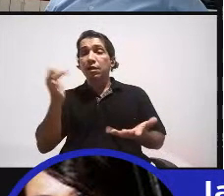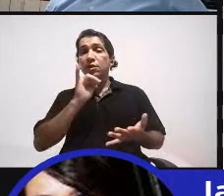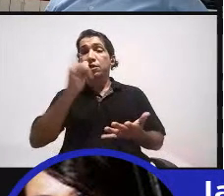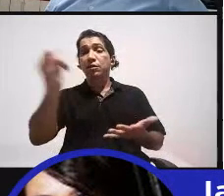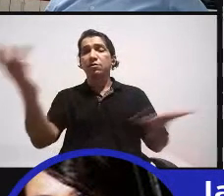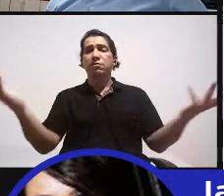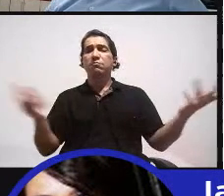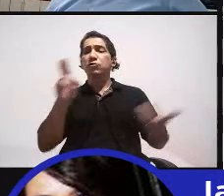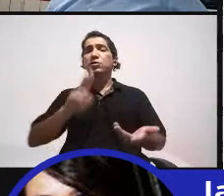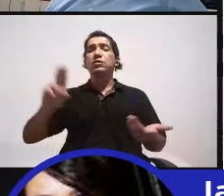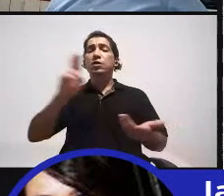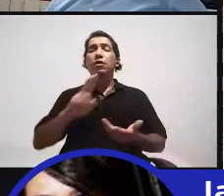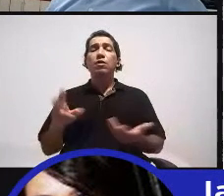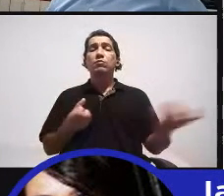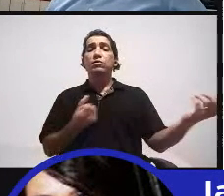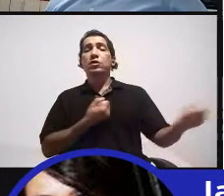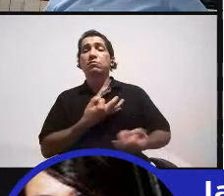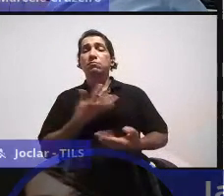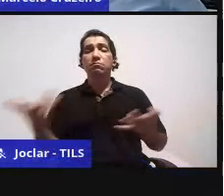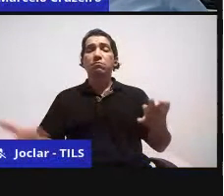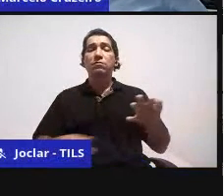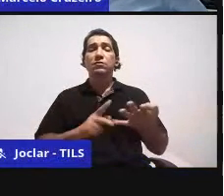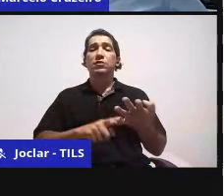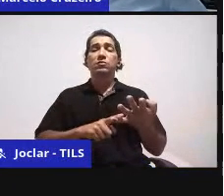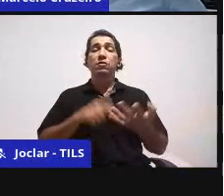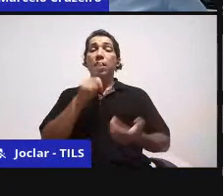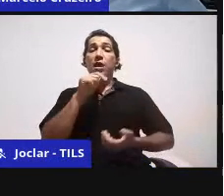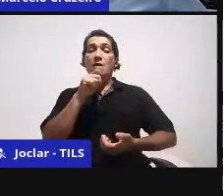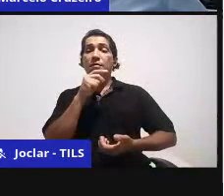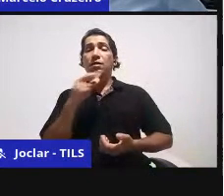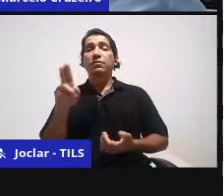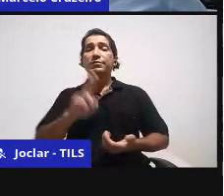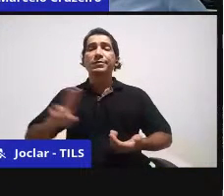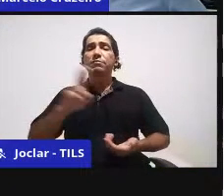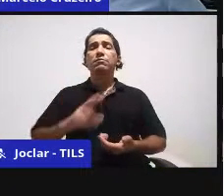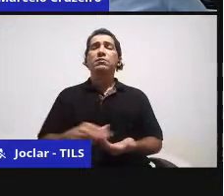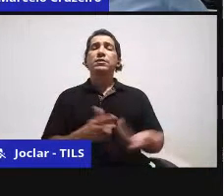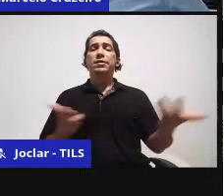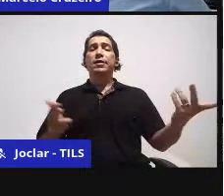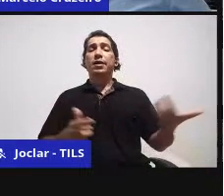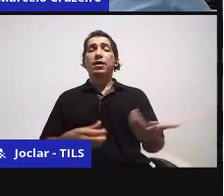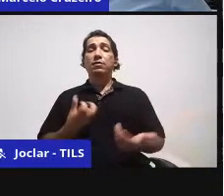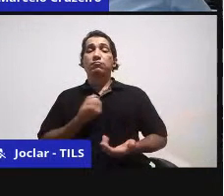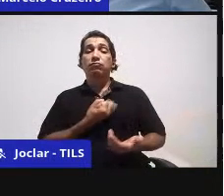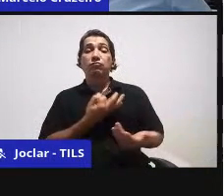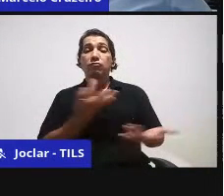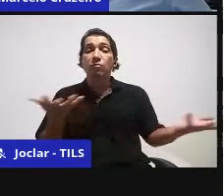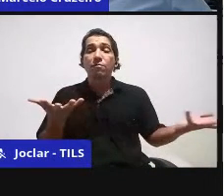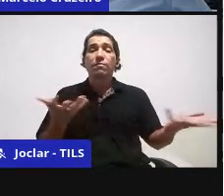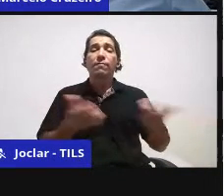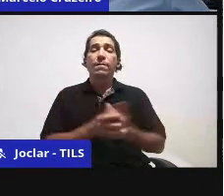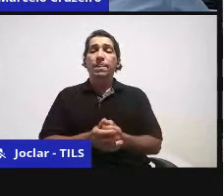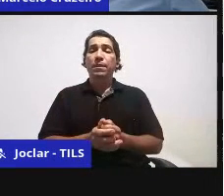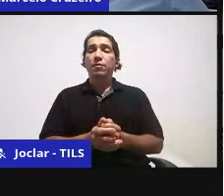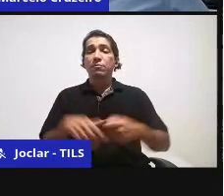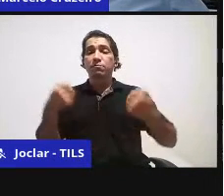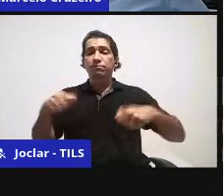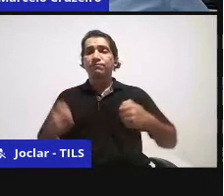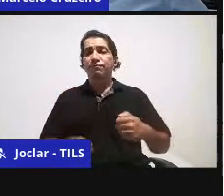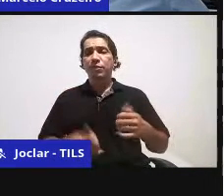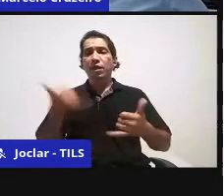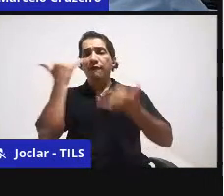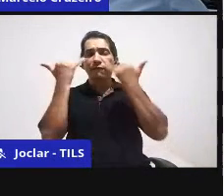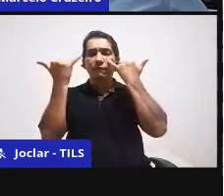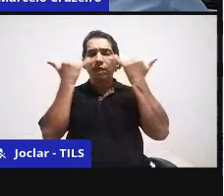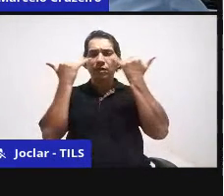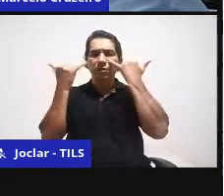água, ok? Várias aqui informações aqui, né? Então, aqui está a gente